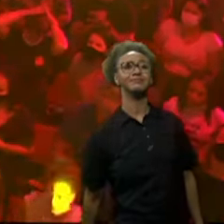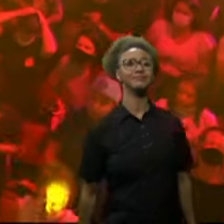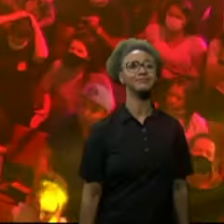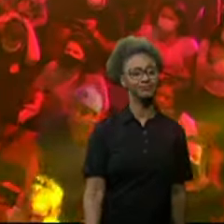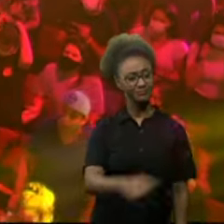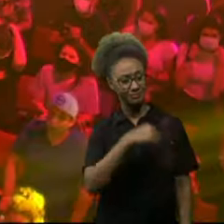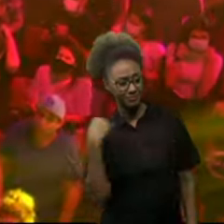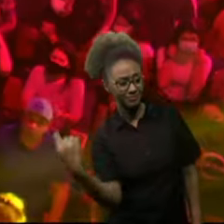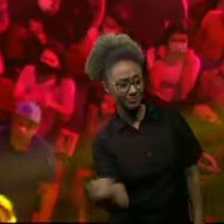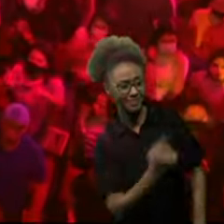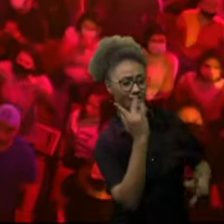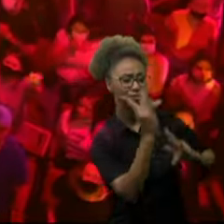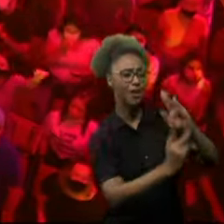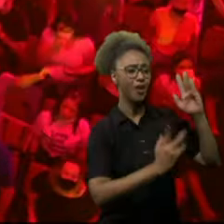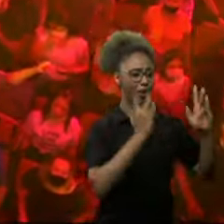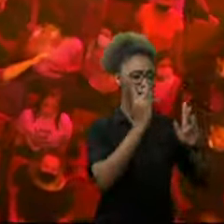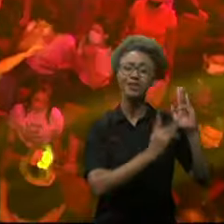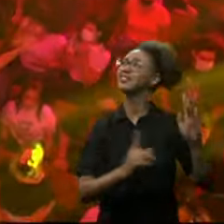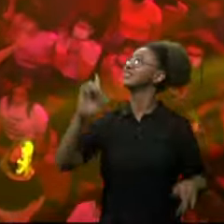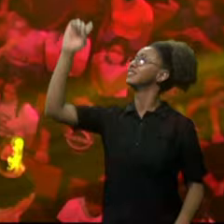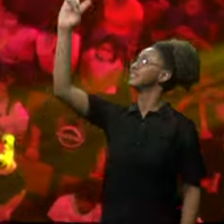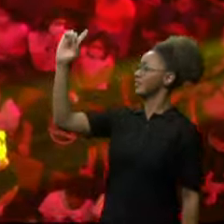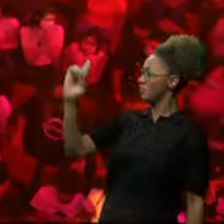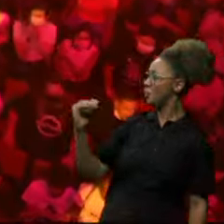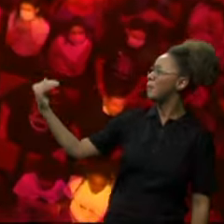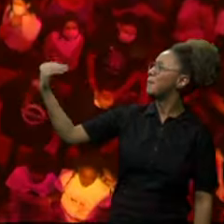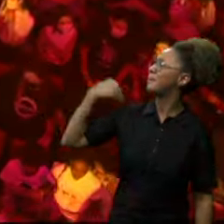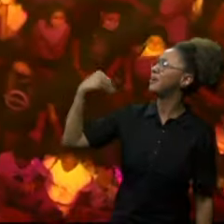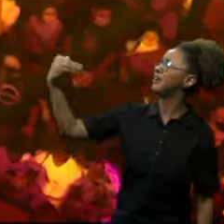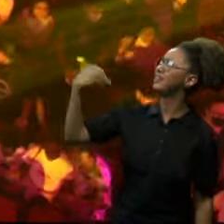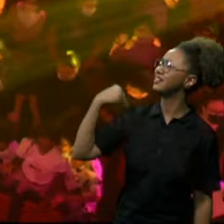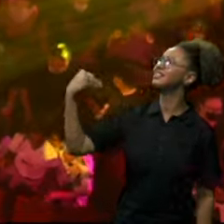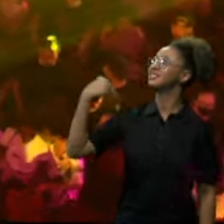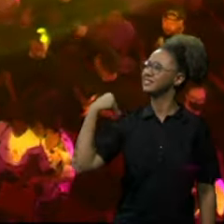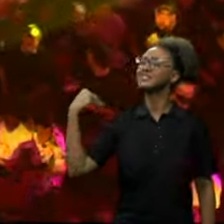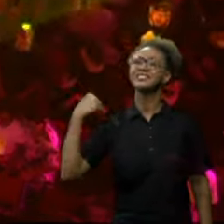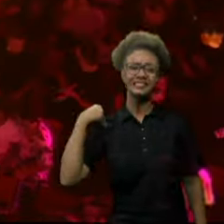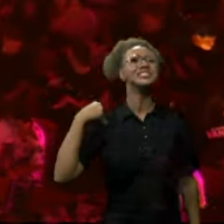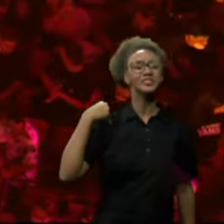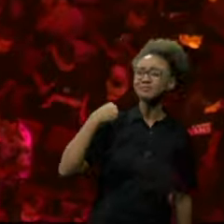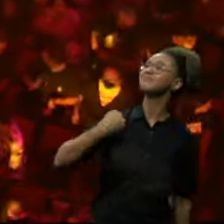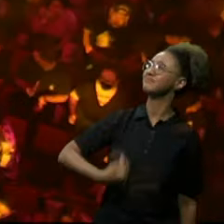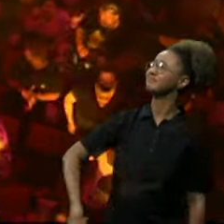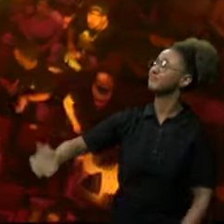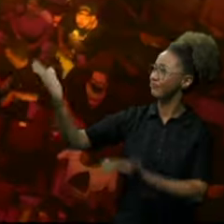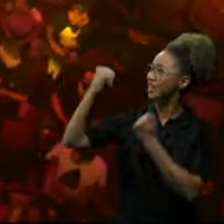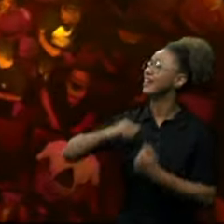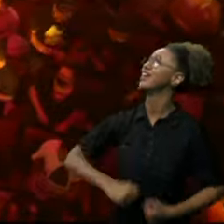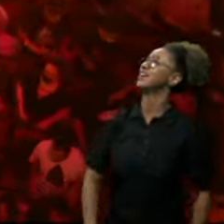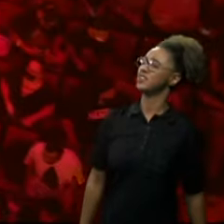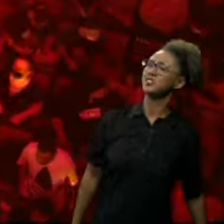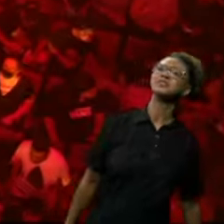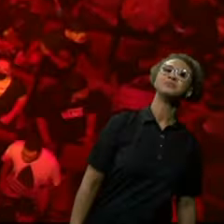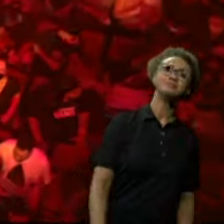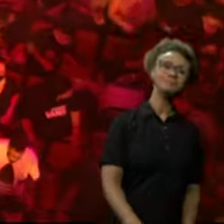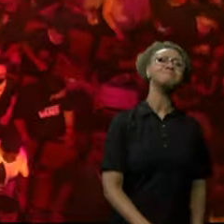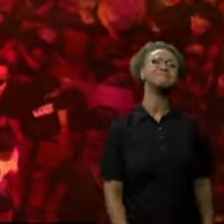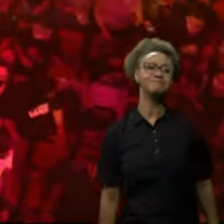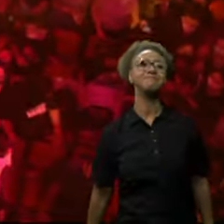esperto uma doida vem desperto em beijar e almoçar